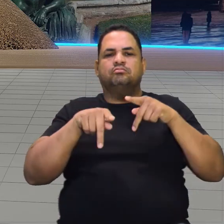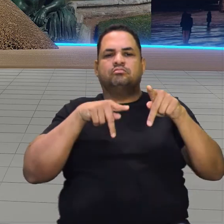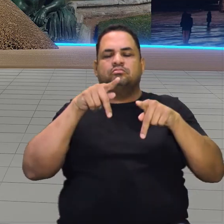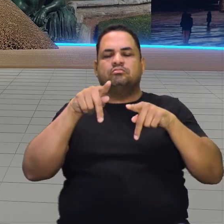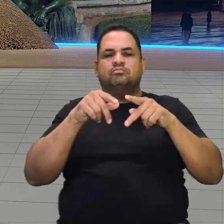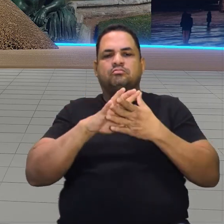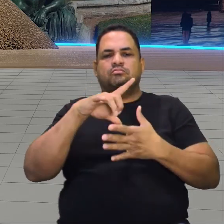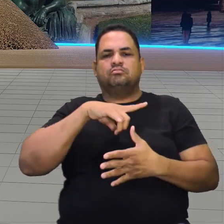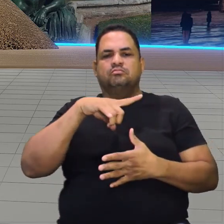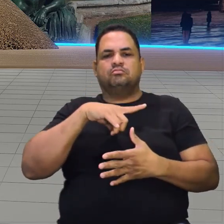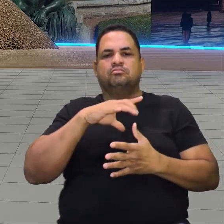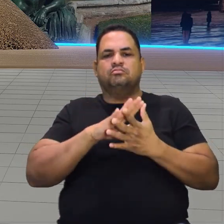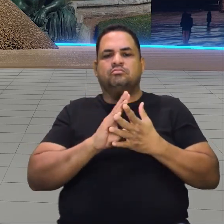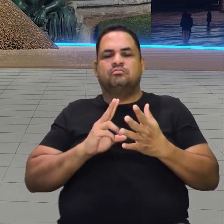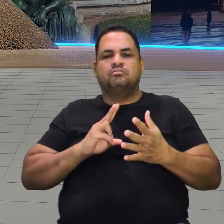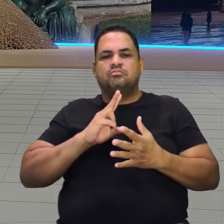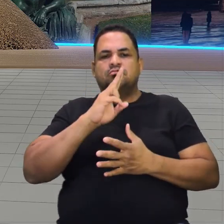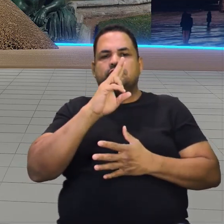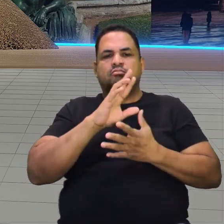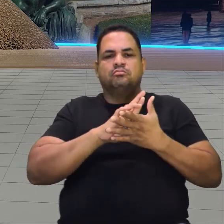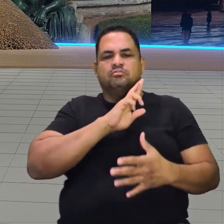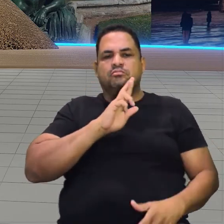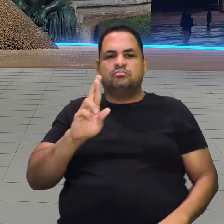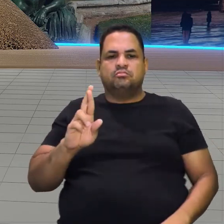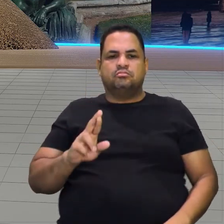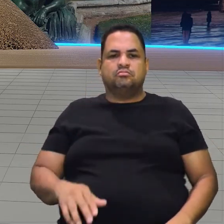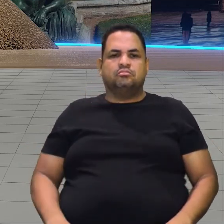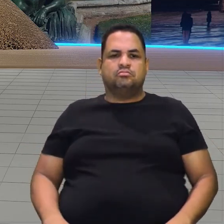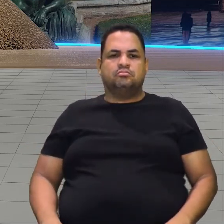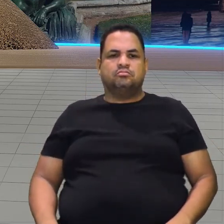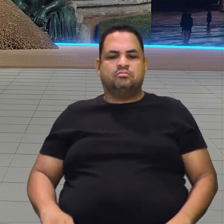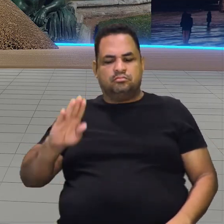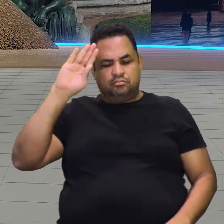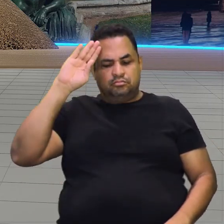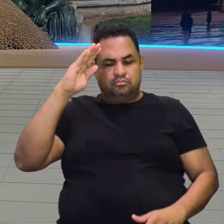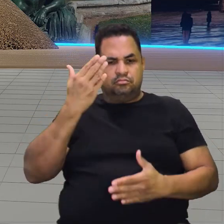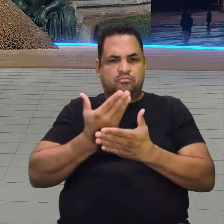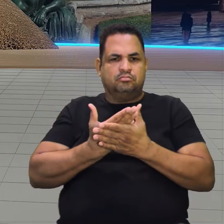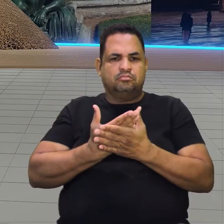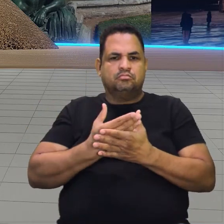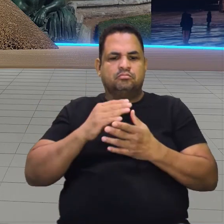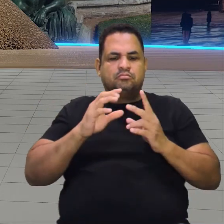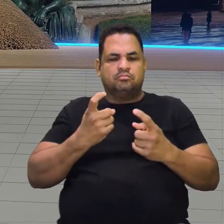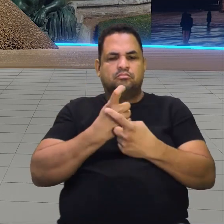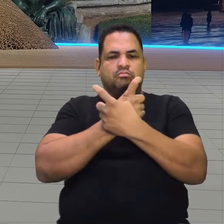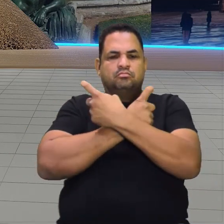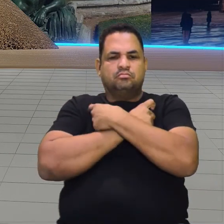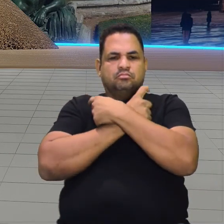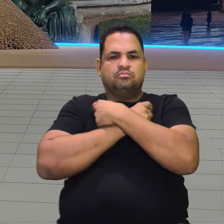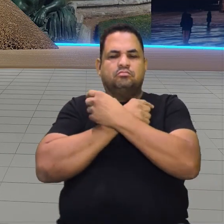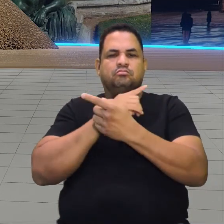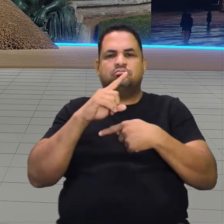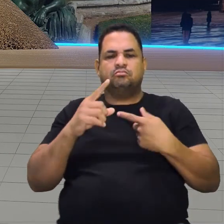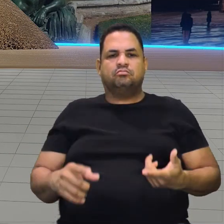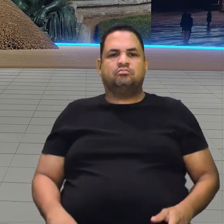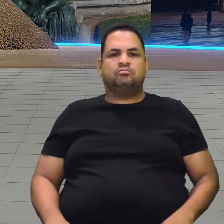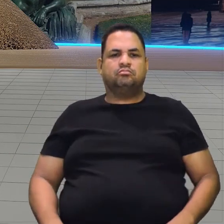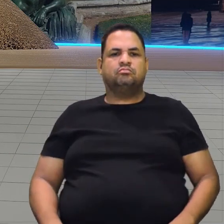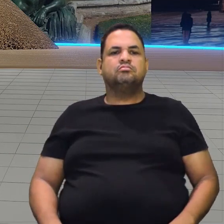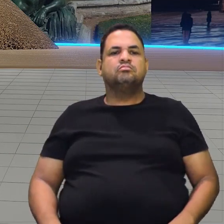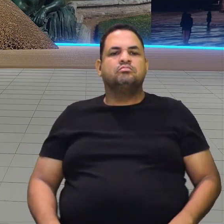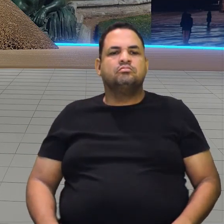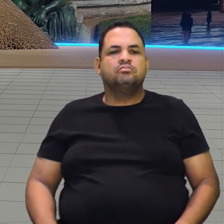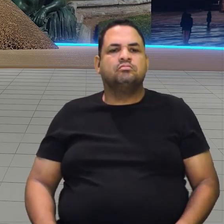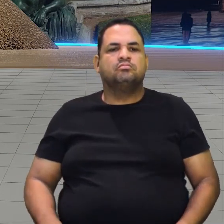que tem o seu fortalecimento religioso, a sua crença. o faraó enquanto Deus. Uma